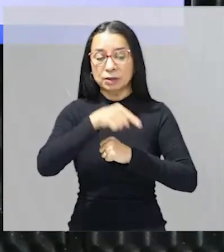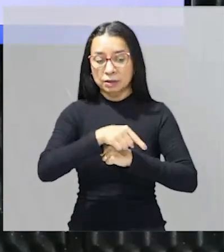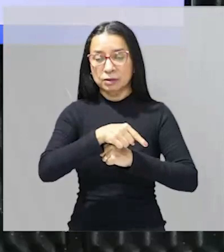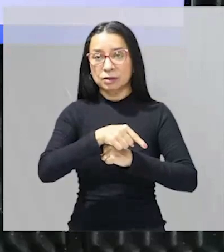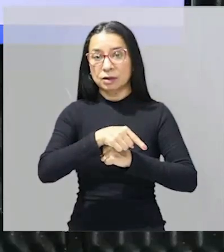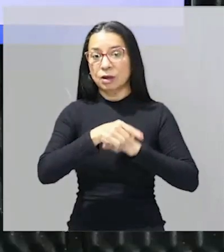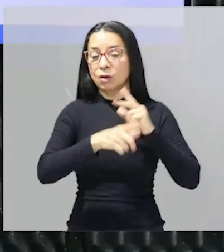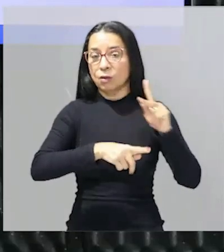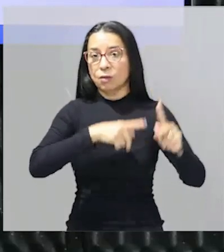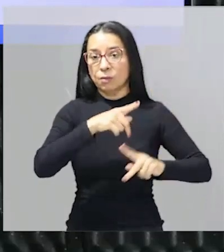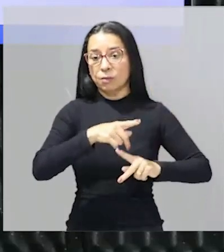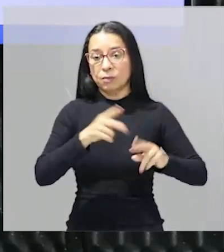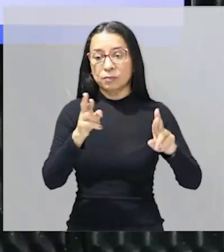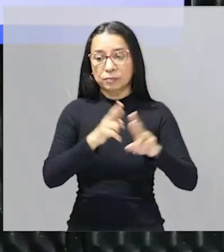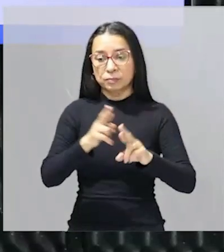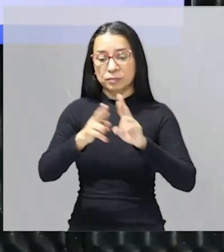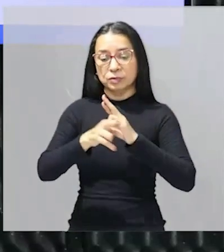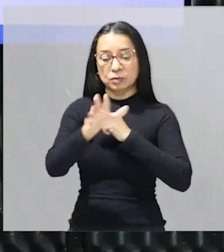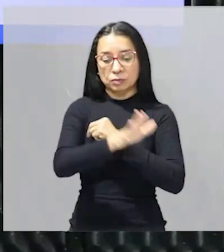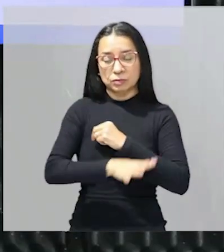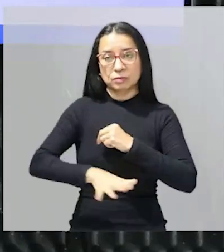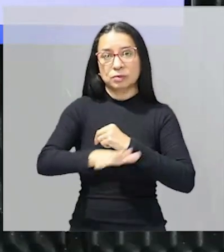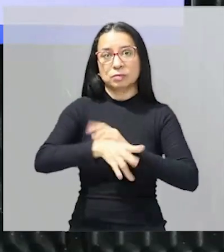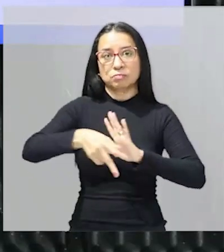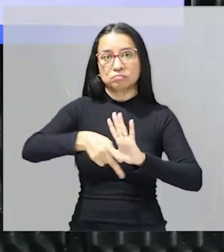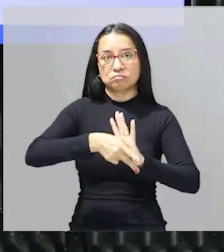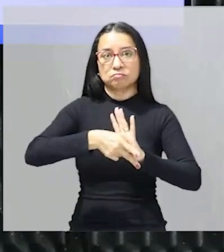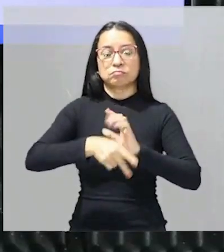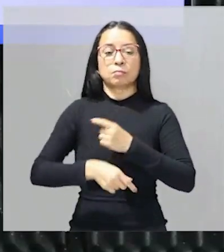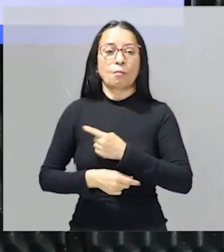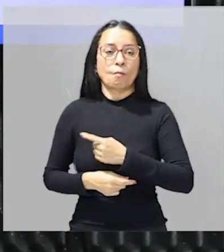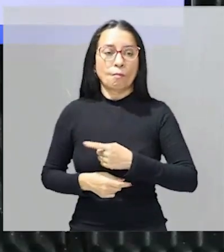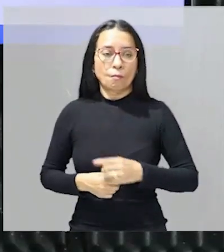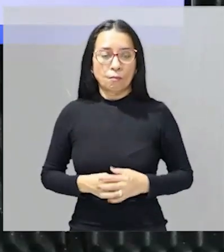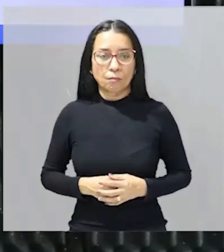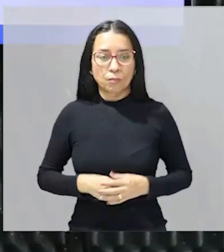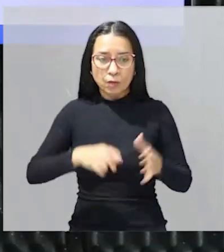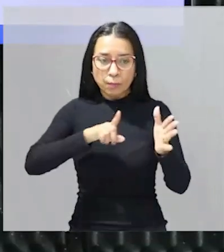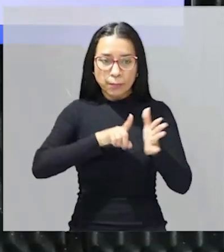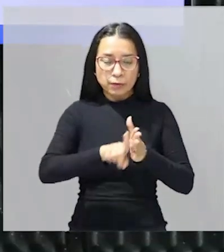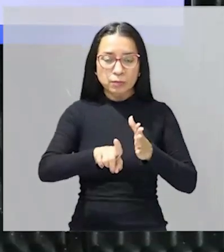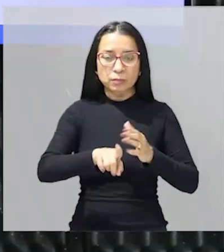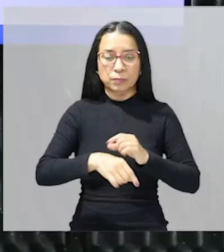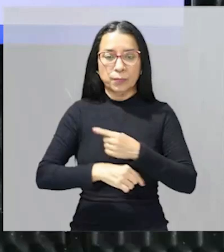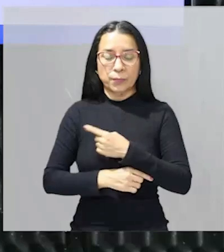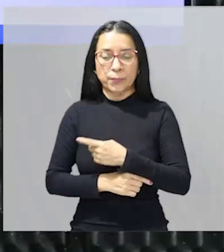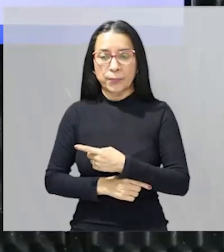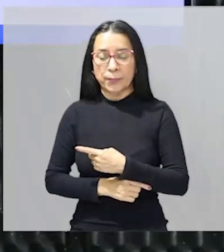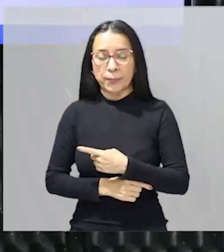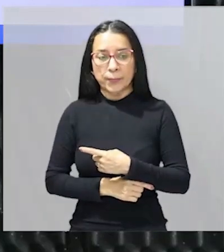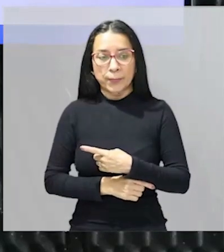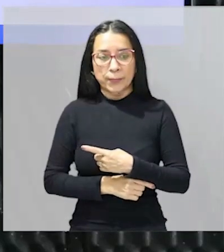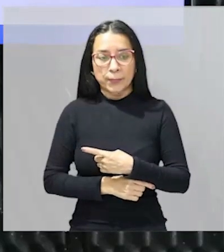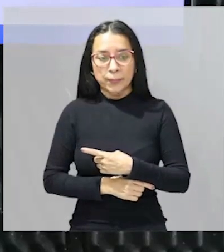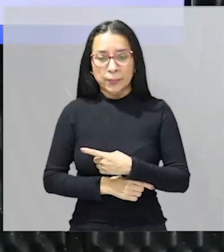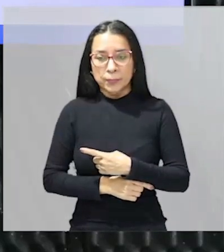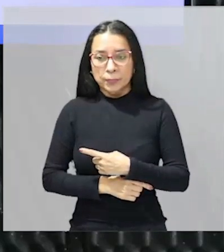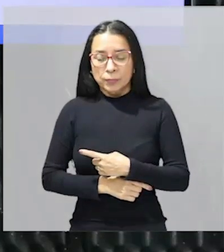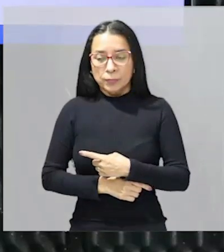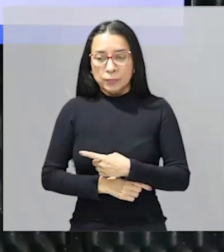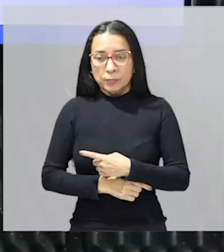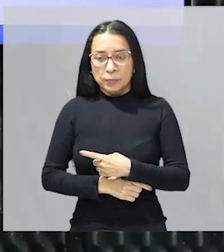em relação àqueles espaços. Olha só o comando da questão. Na análise contida no texto, a